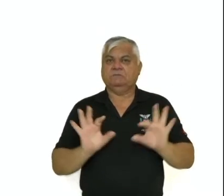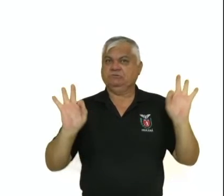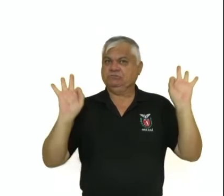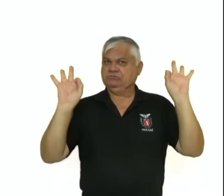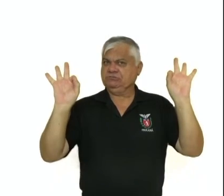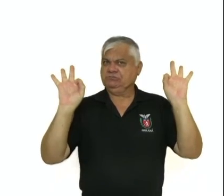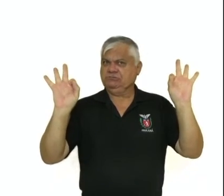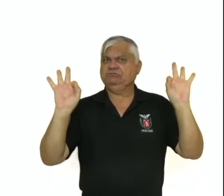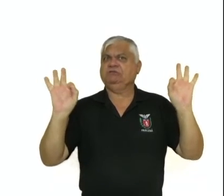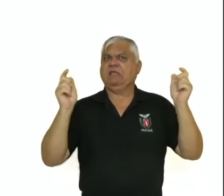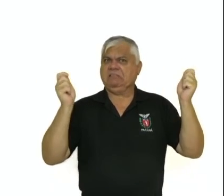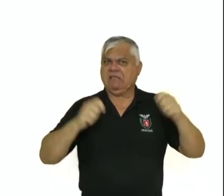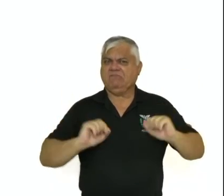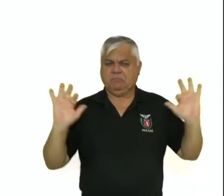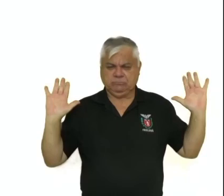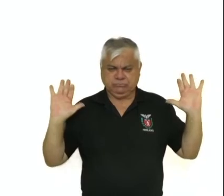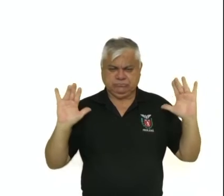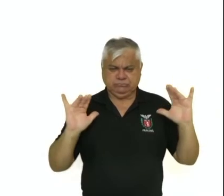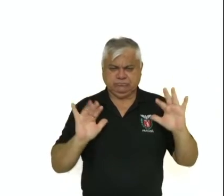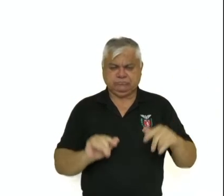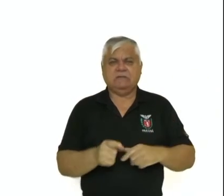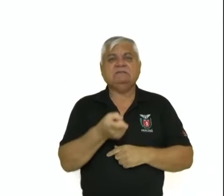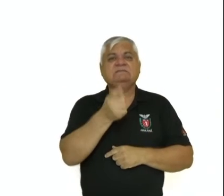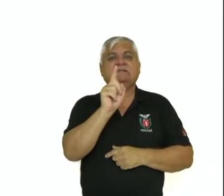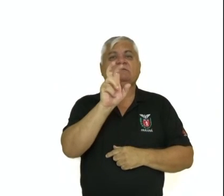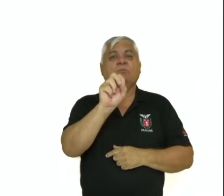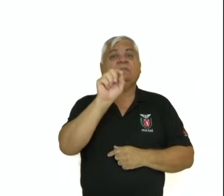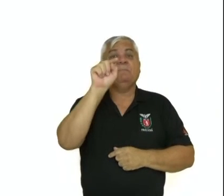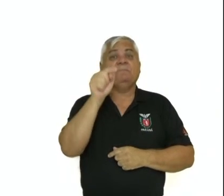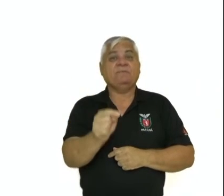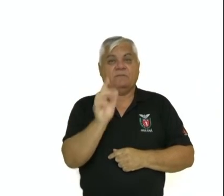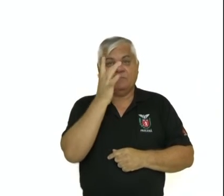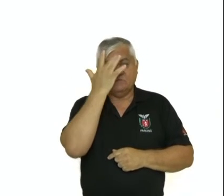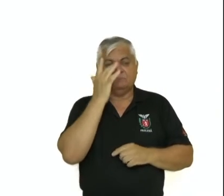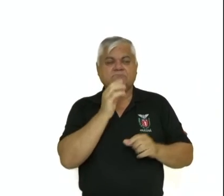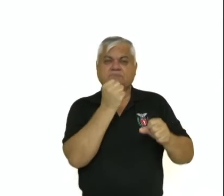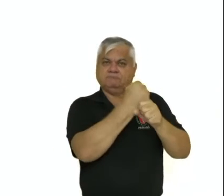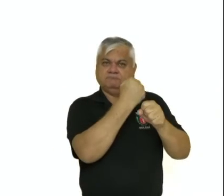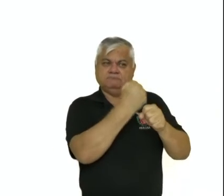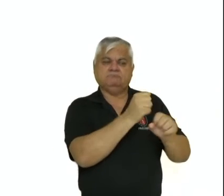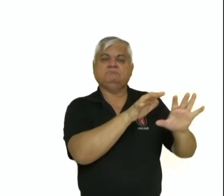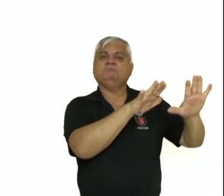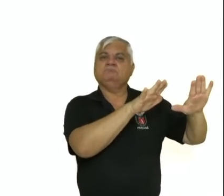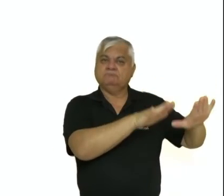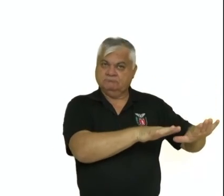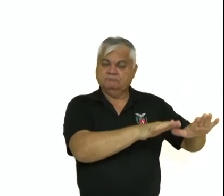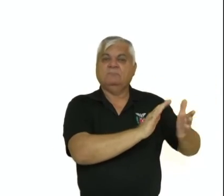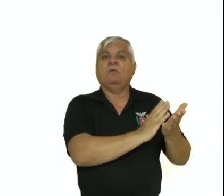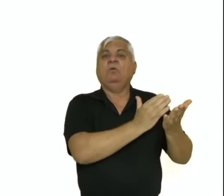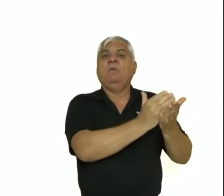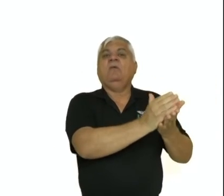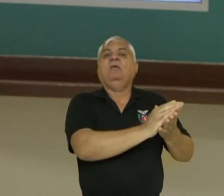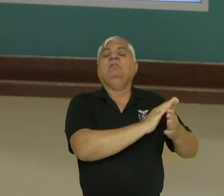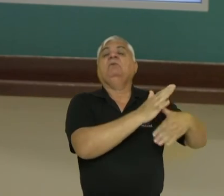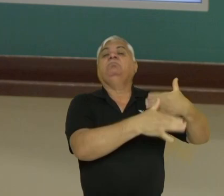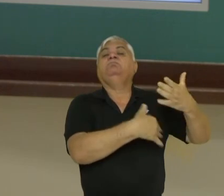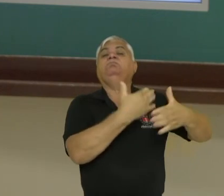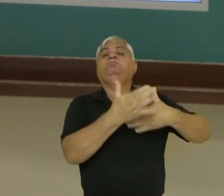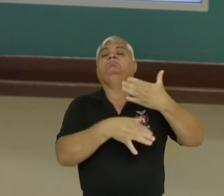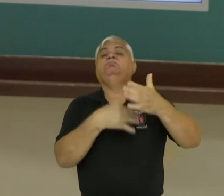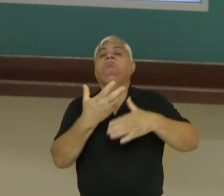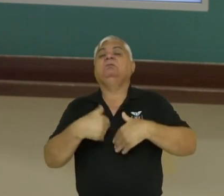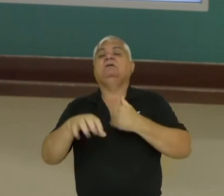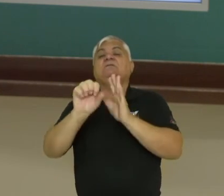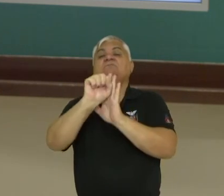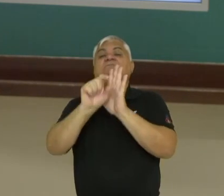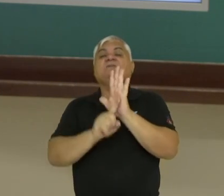com uma capacidade gigante de espectadores, então era um lugar fixo. Assim foi o início do circo. E depois, no século XVIII, ele passa